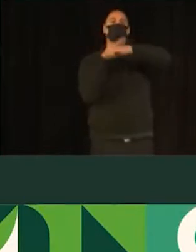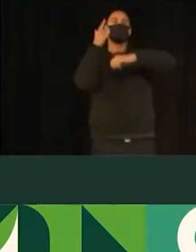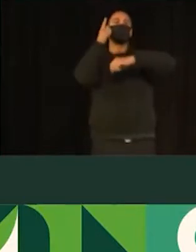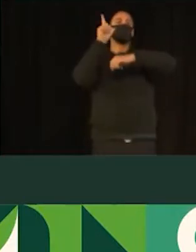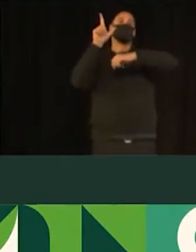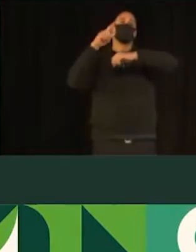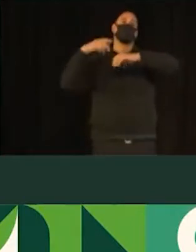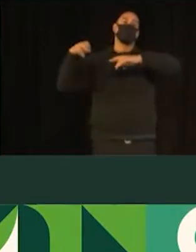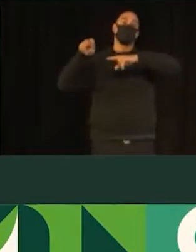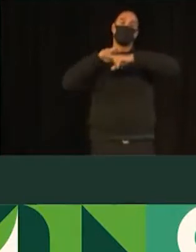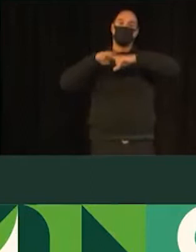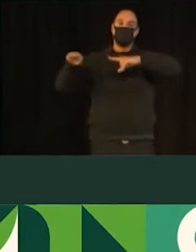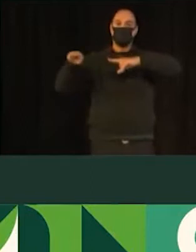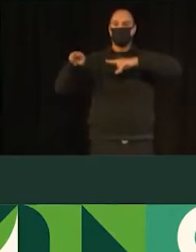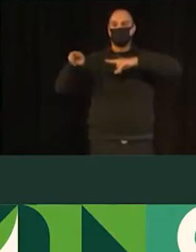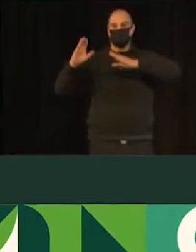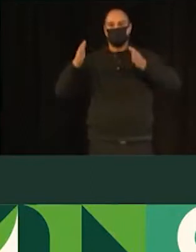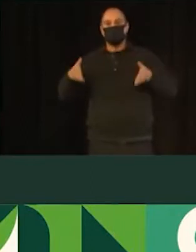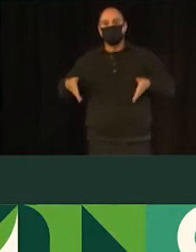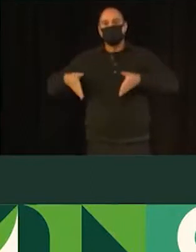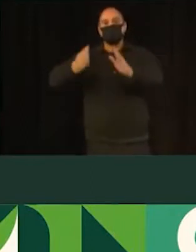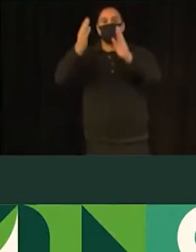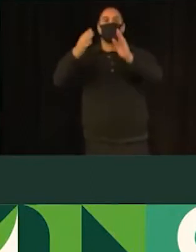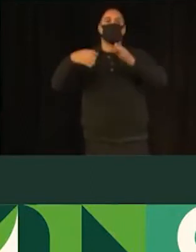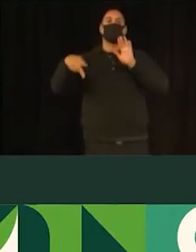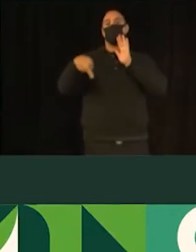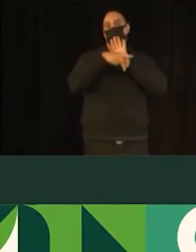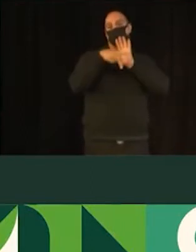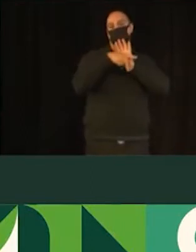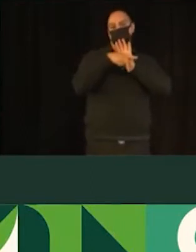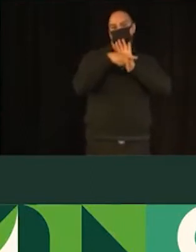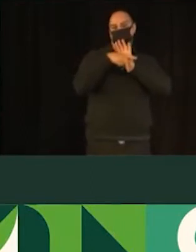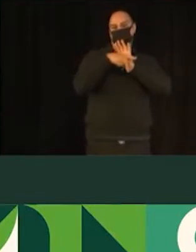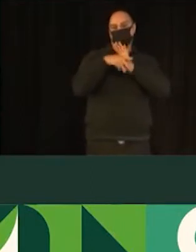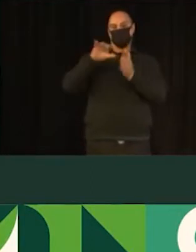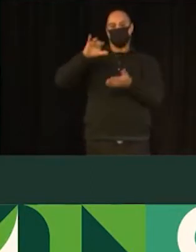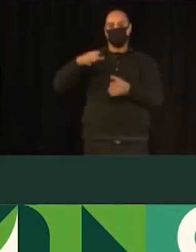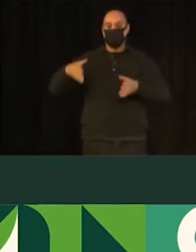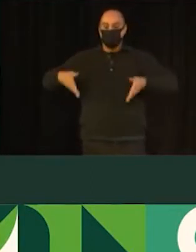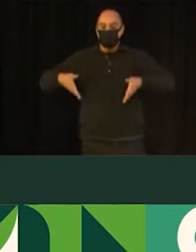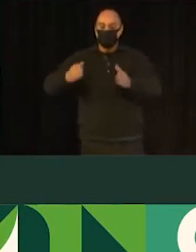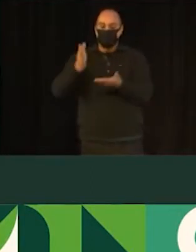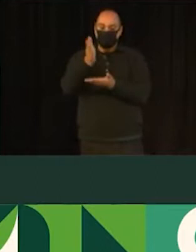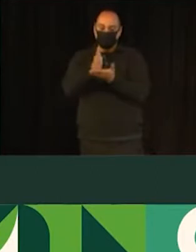e ser implantada no corredor, no canteiro central da via.